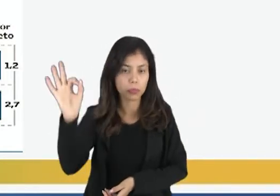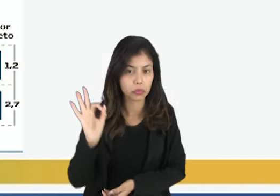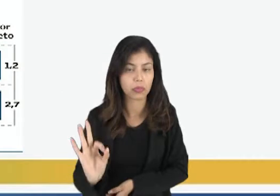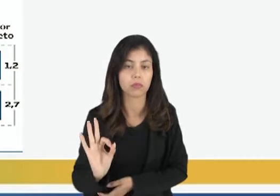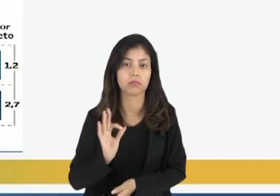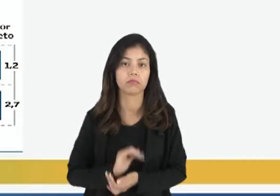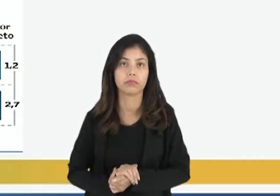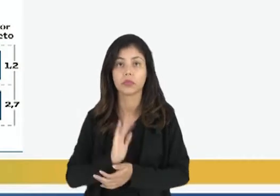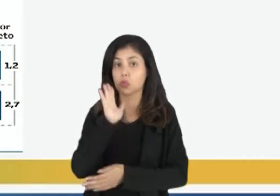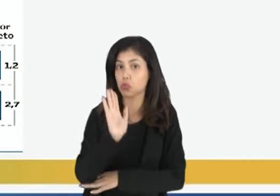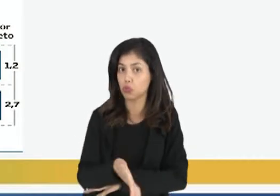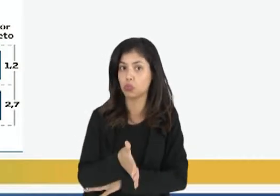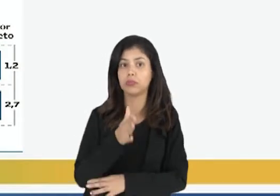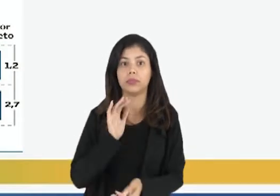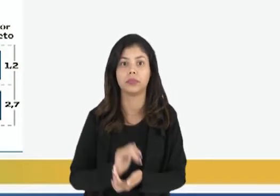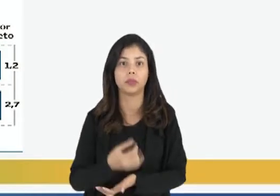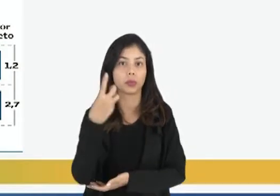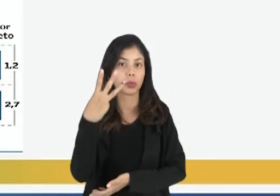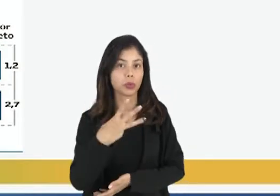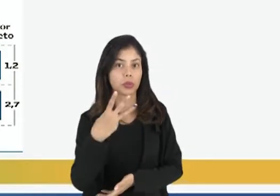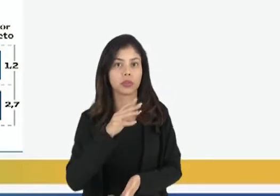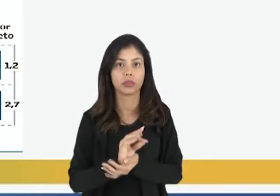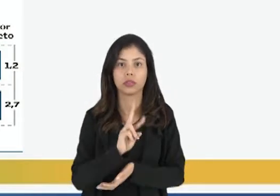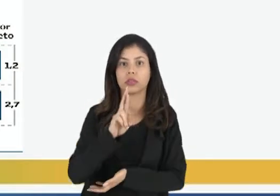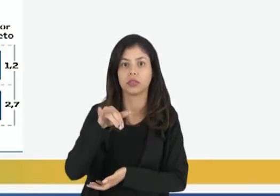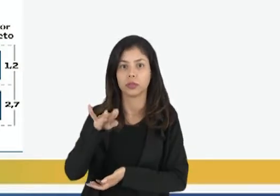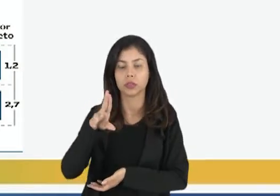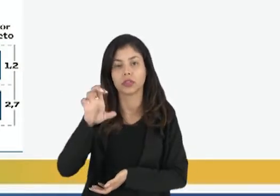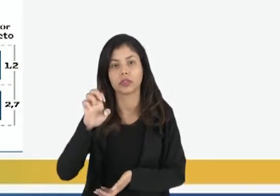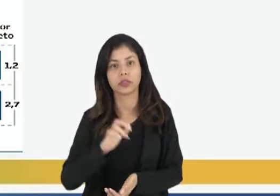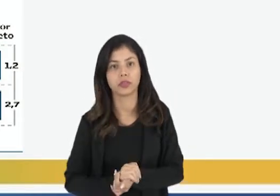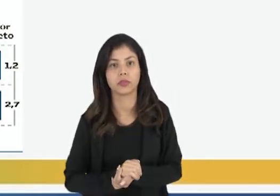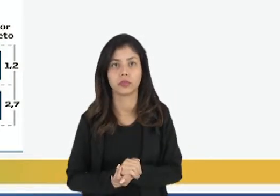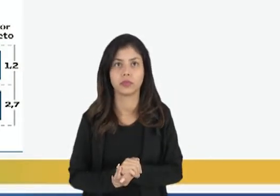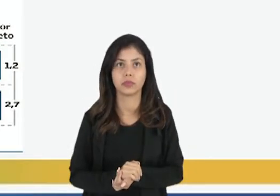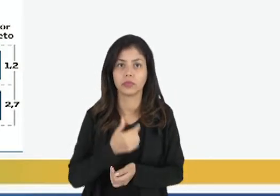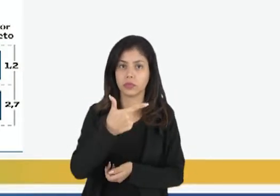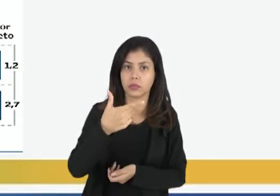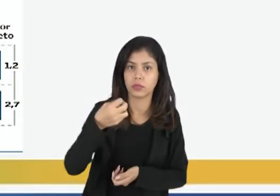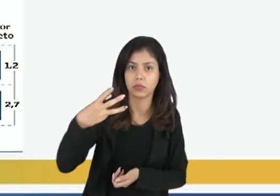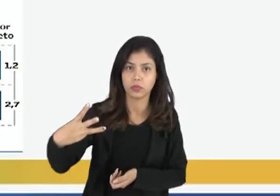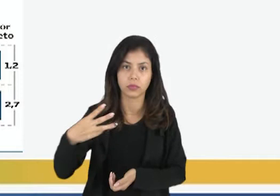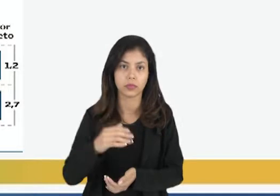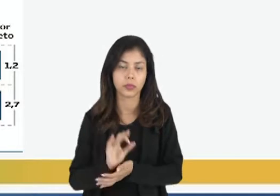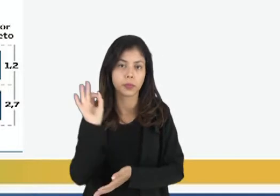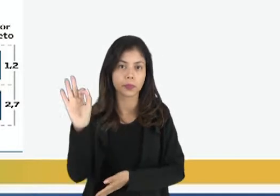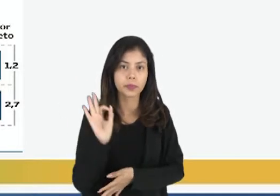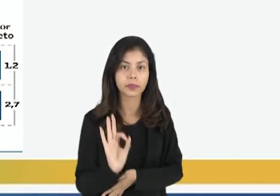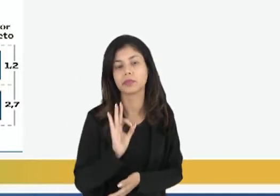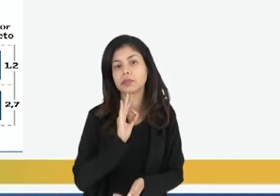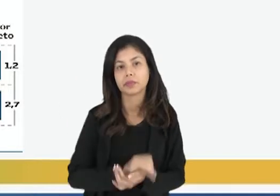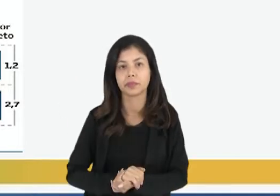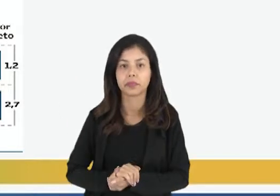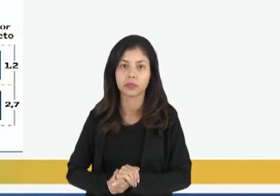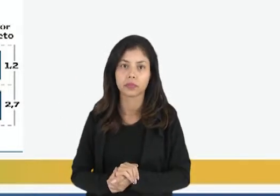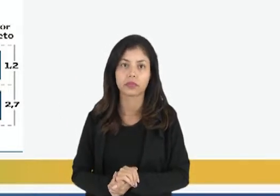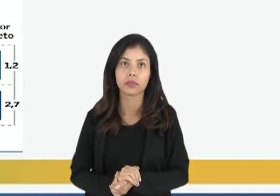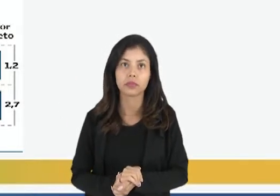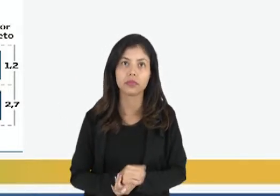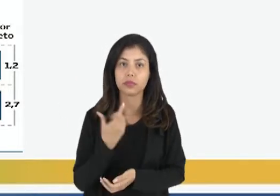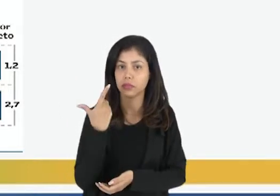14,1%. Já no terceiro trimestre de 2019, 23%. Então, enquanto que não